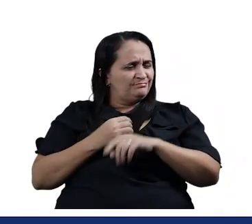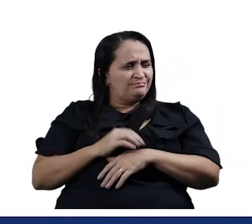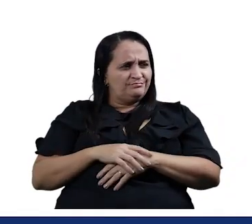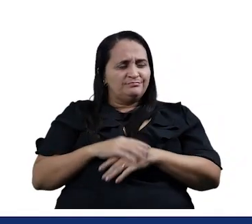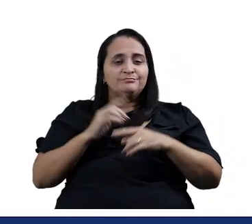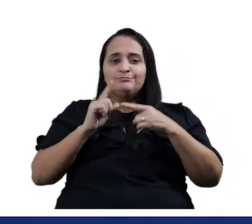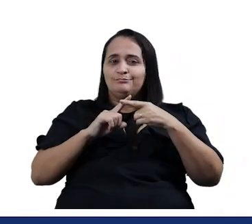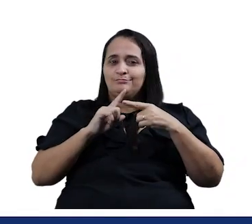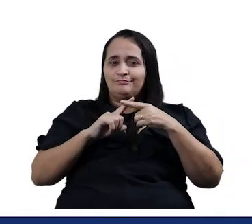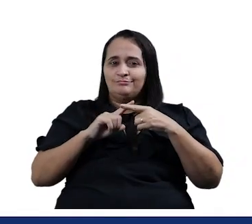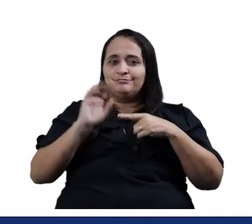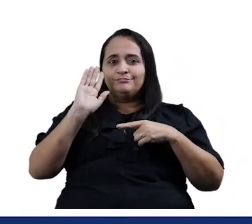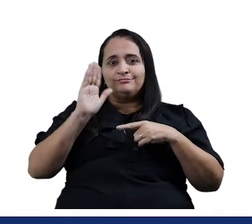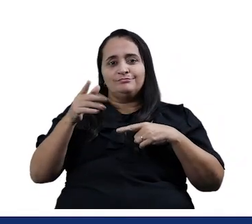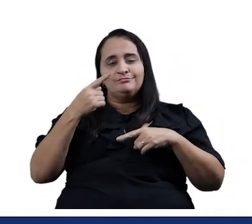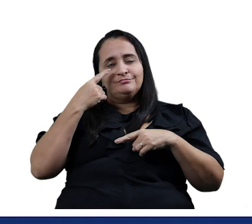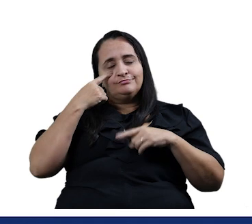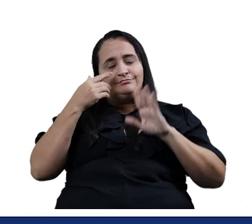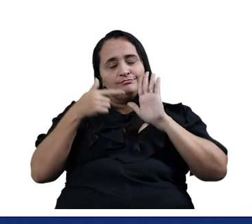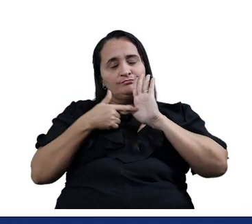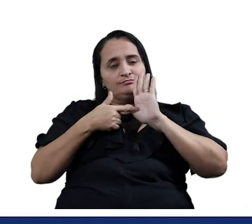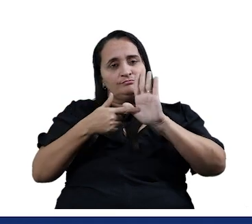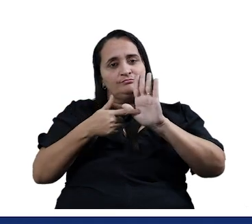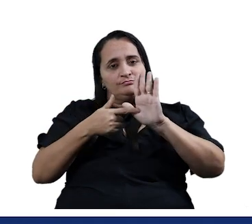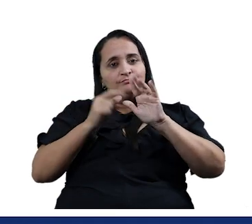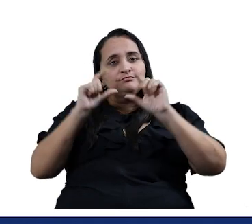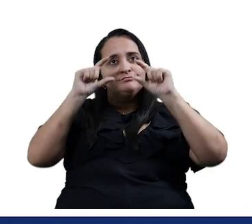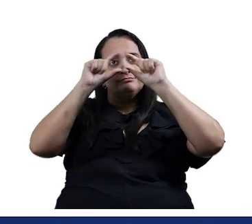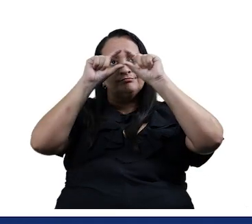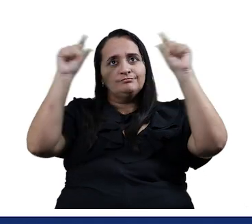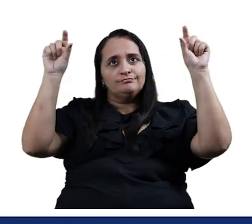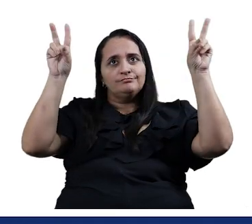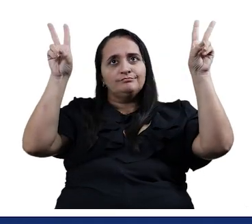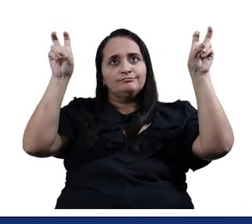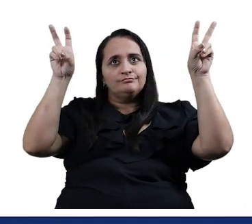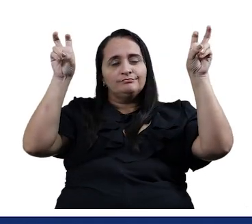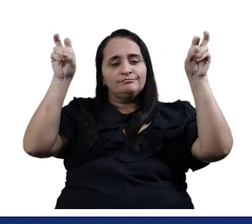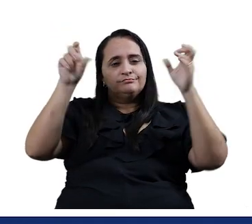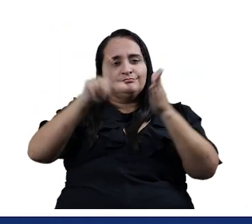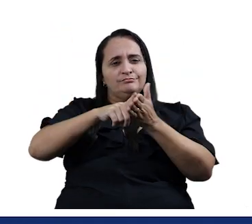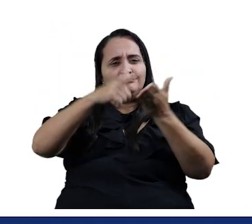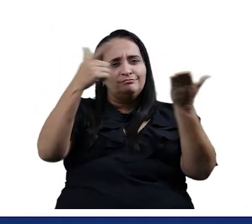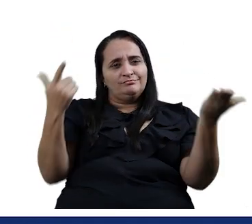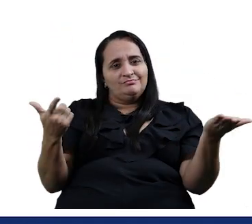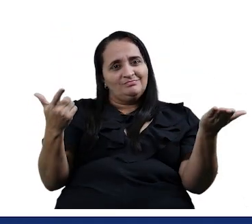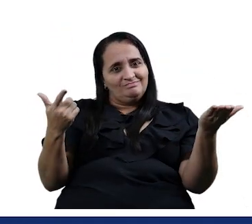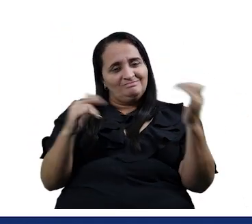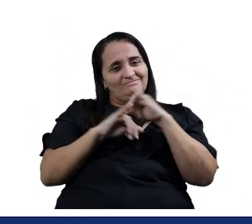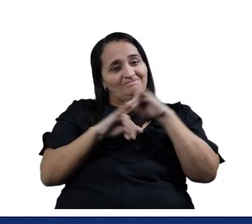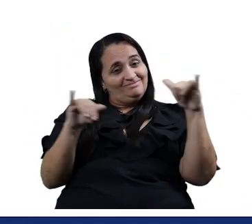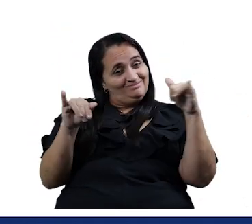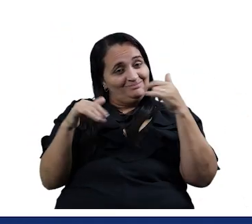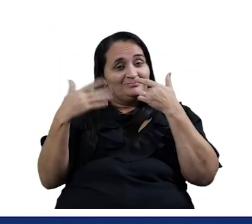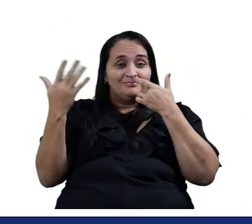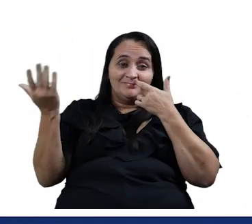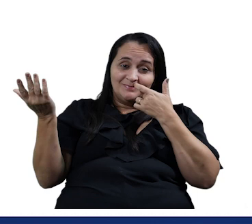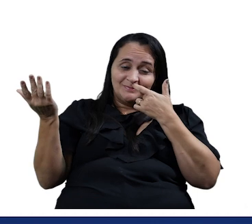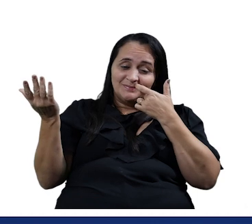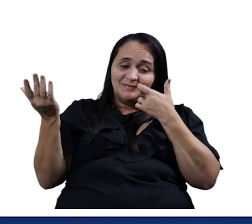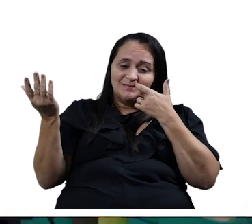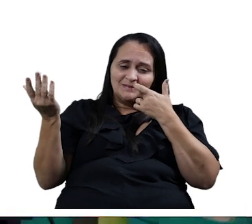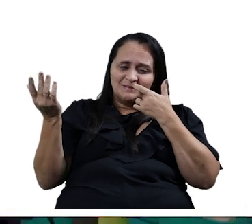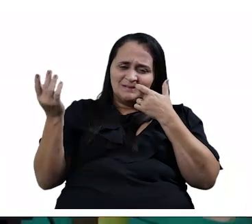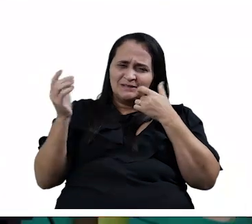de cara a gente já percebe que ele tem um título. O título é característico de texto jornalístico, ou seja, de